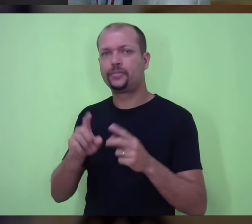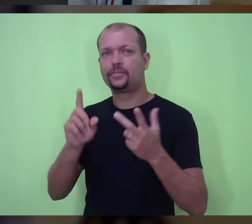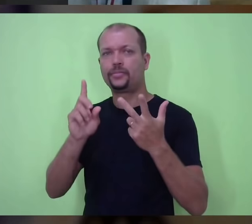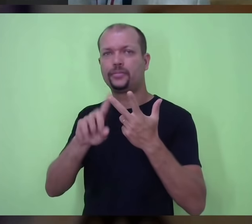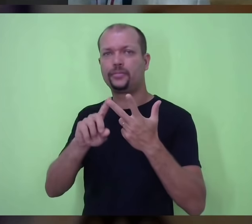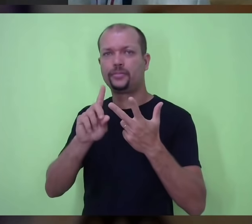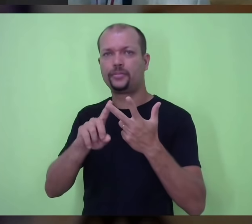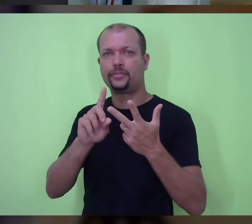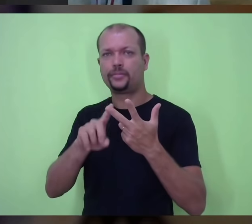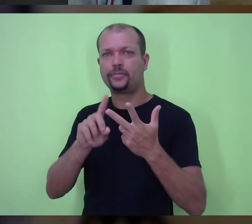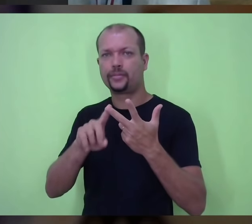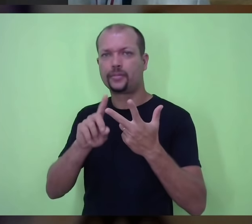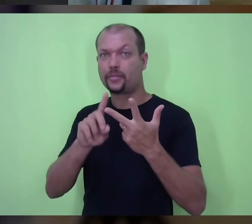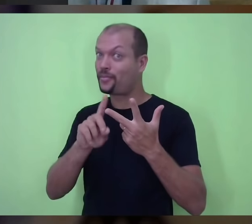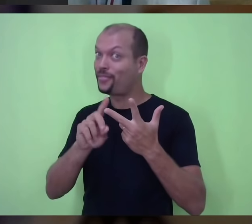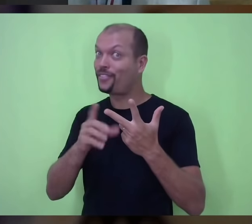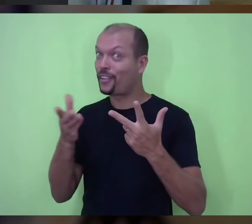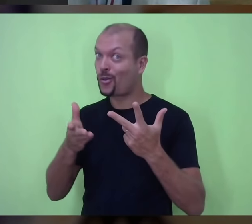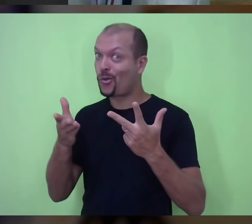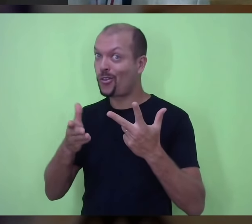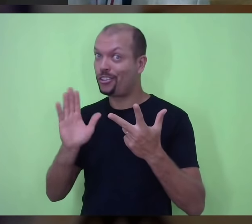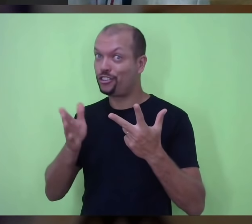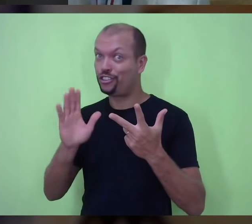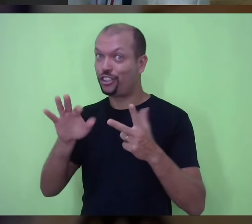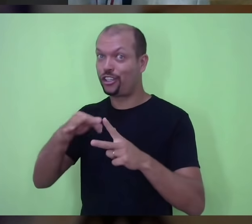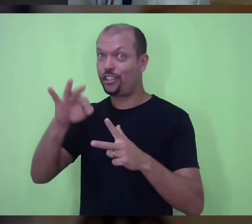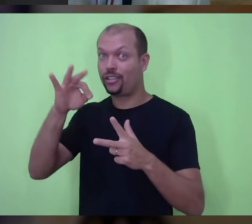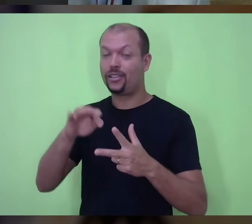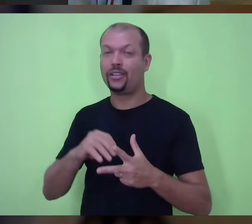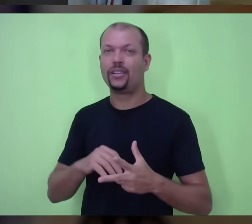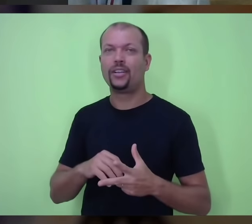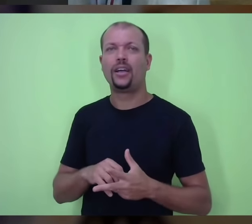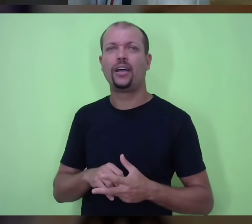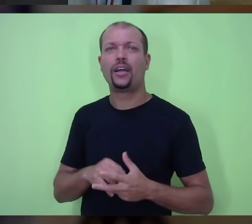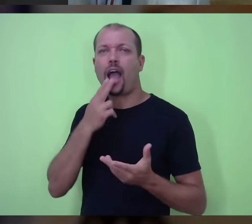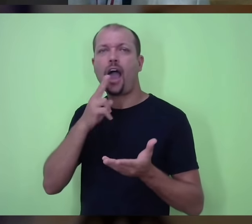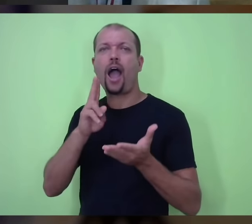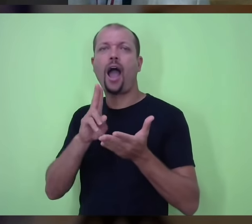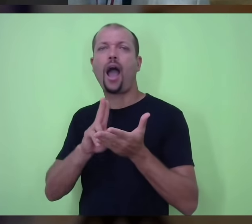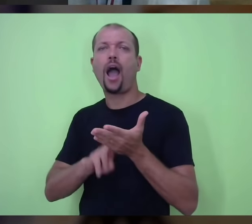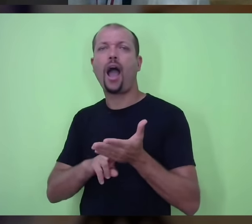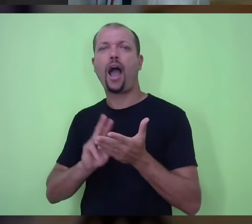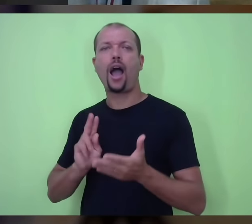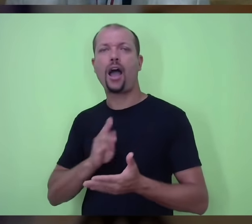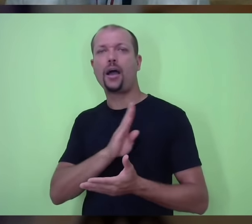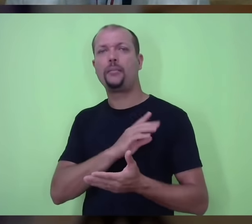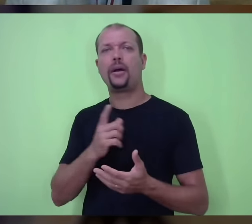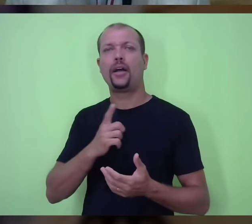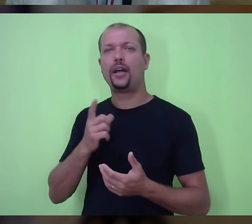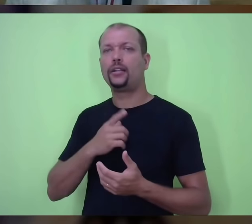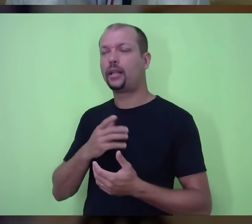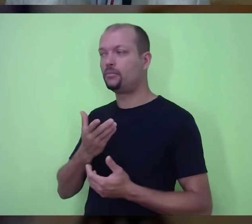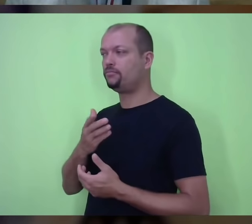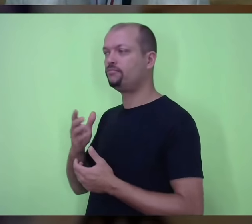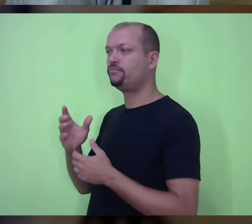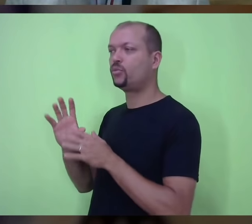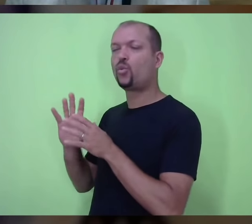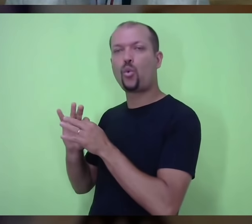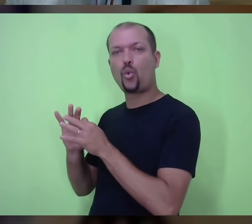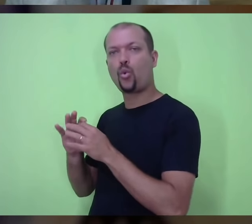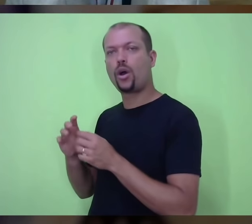irmã deste livro, do terceiro livro, Carta aos Hebreus, o autor da fé. Como eu disse, nós temos uma parceria,